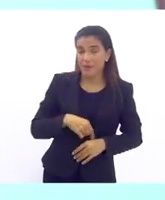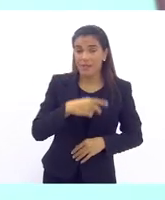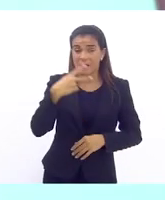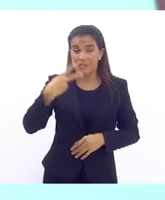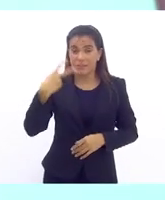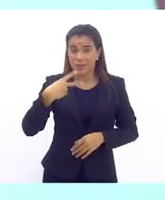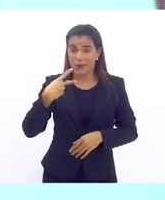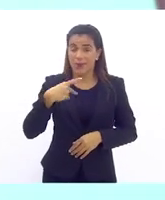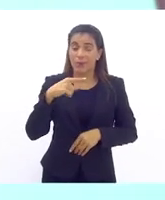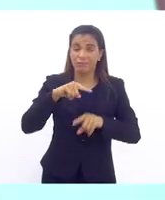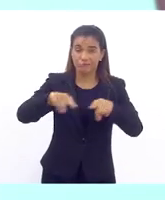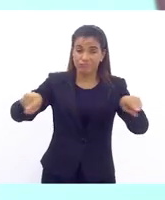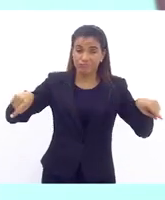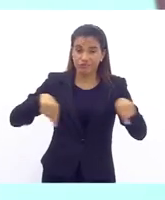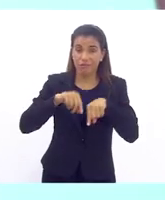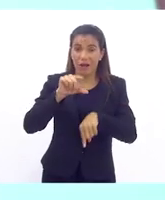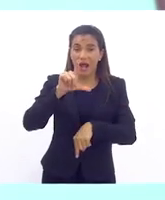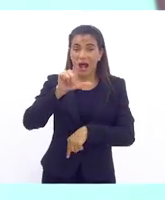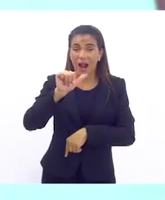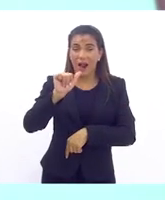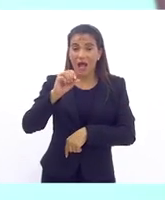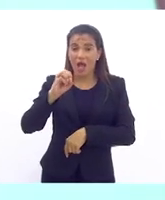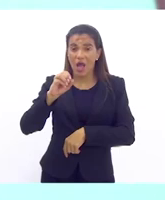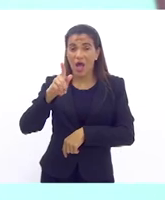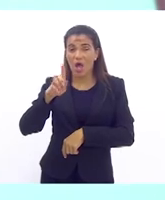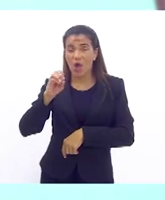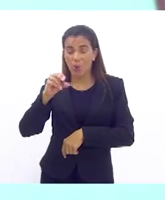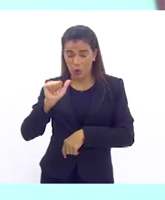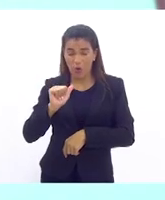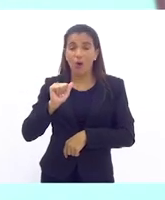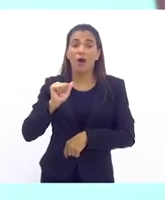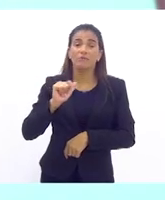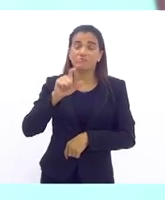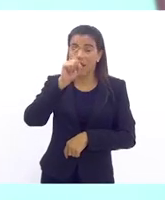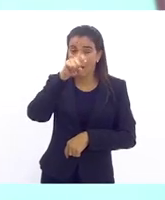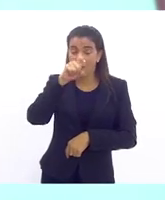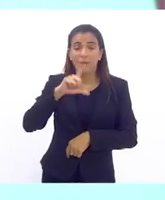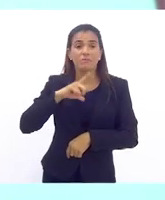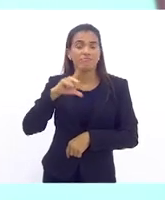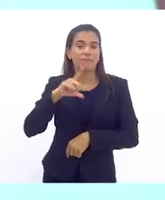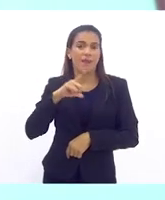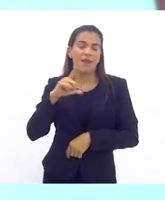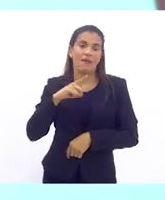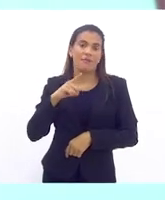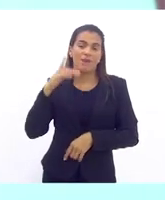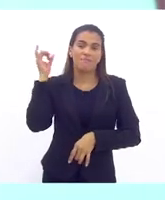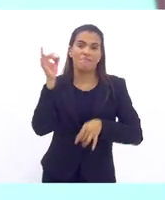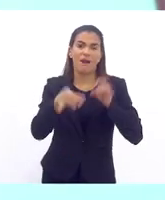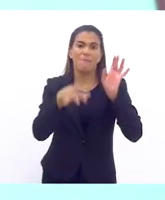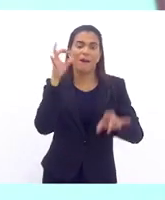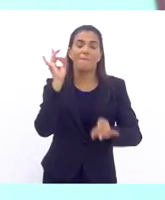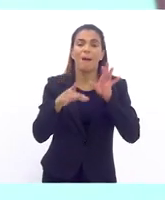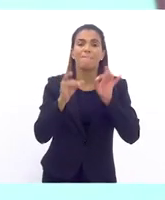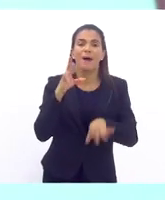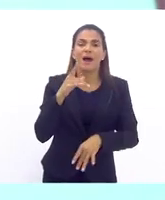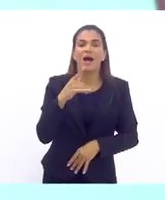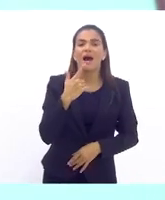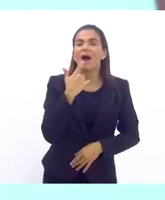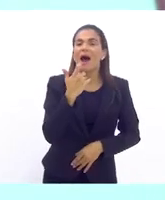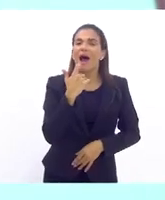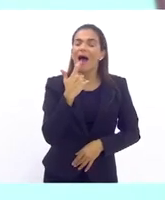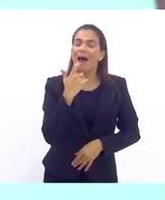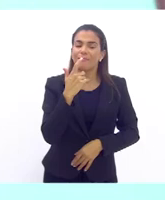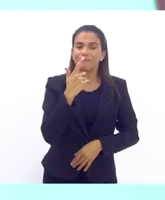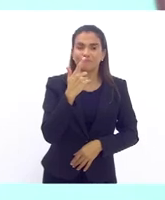ela tem um passivo histórico de degradação de lançamento irregular de de esgotamento sanitário dela o que o que